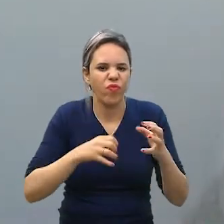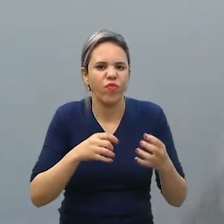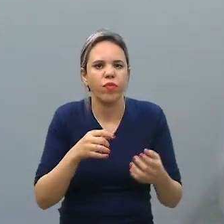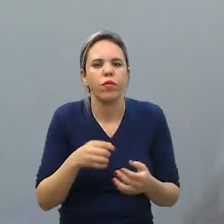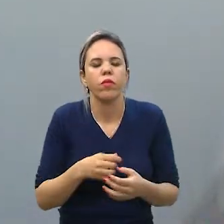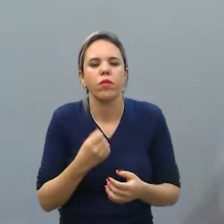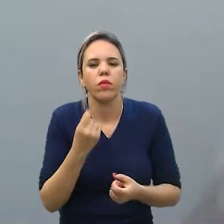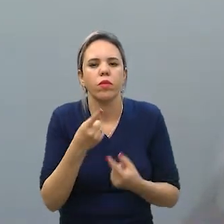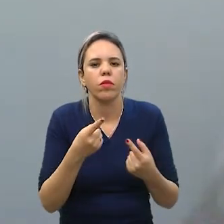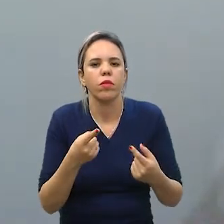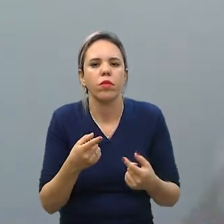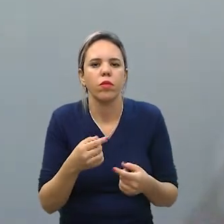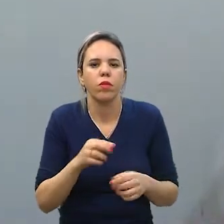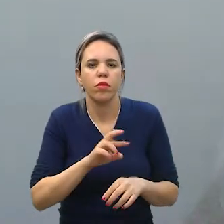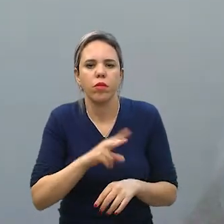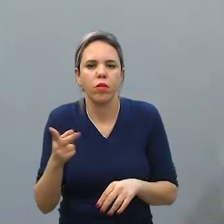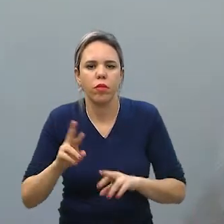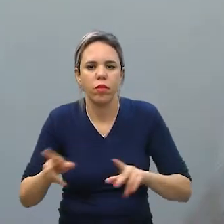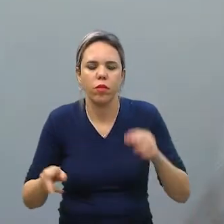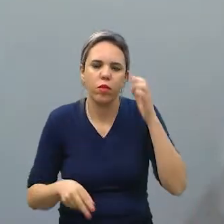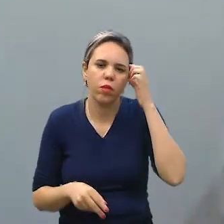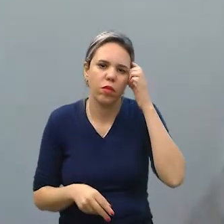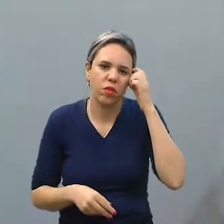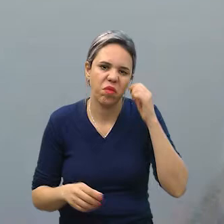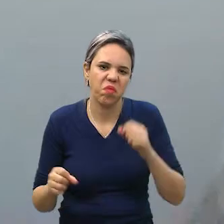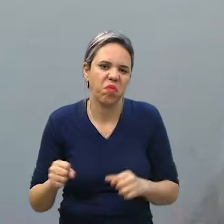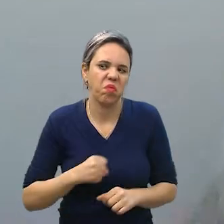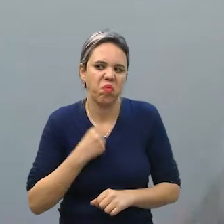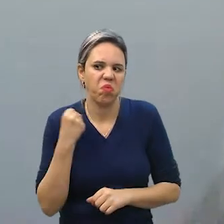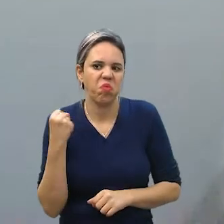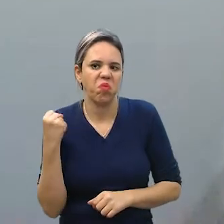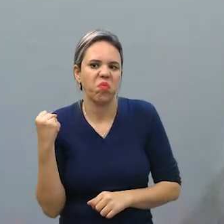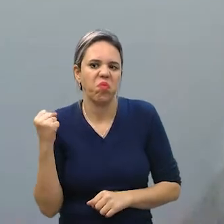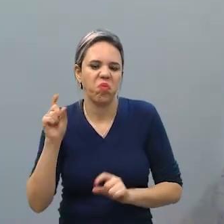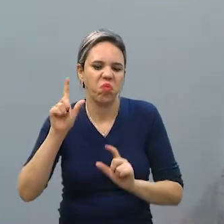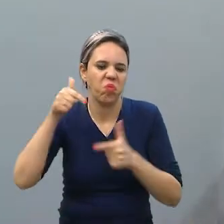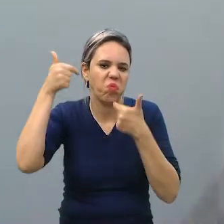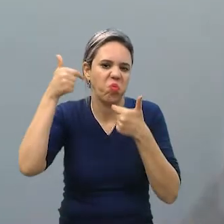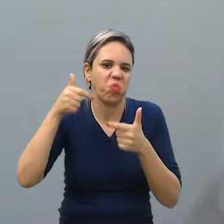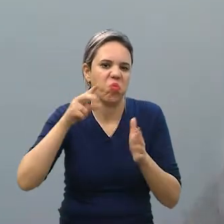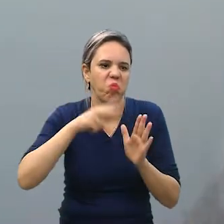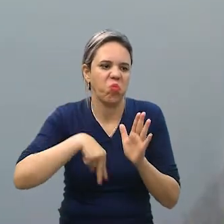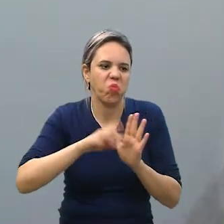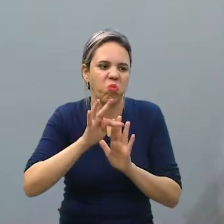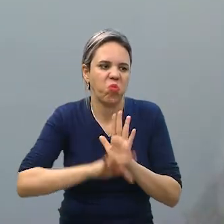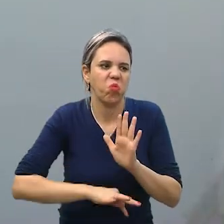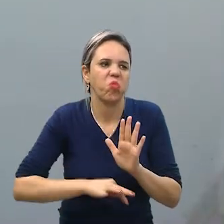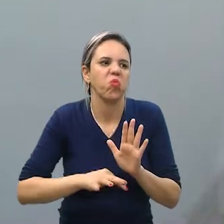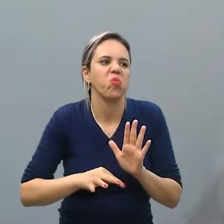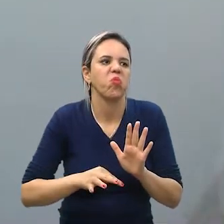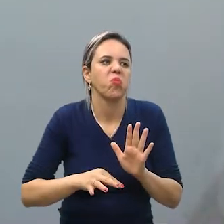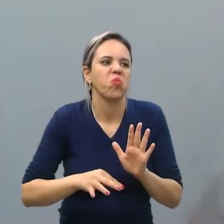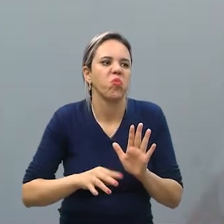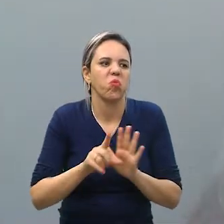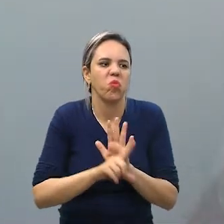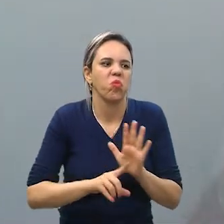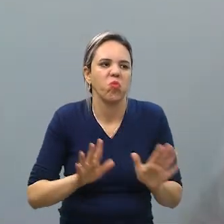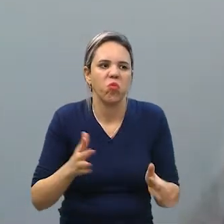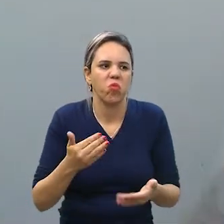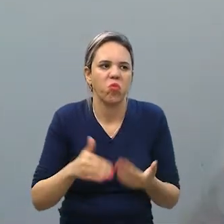identifico um afeto que é pelo contrário, né? Que é uma raiva que dá do personagem, por exemplo, ou uma discordância, né?